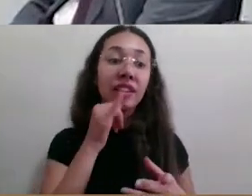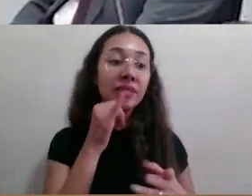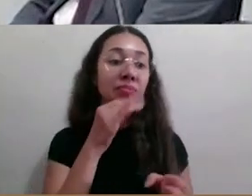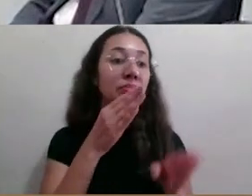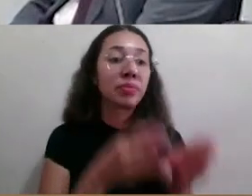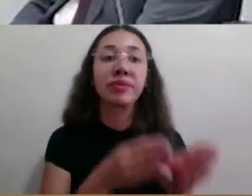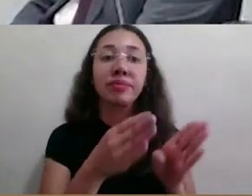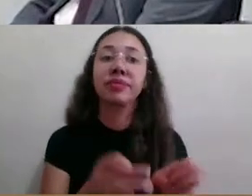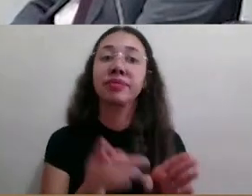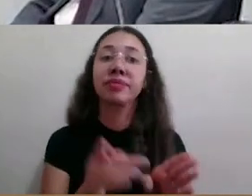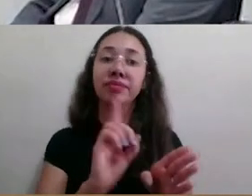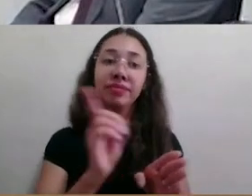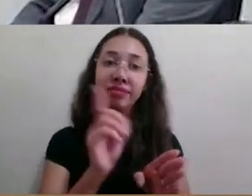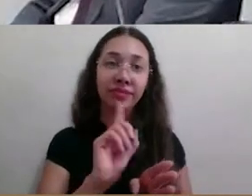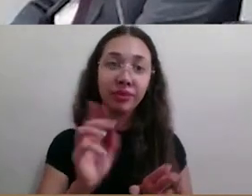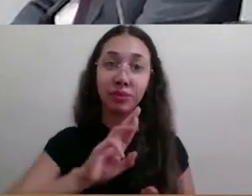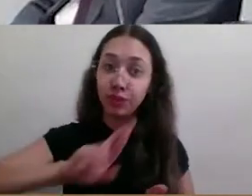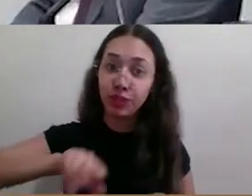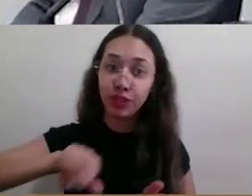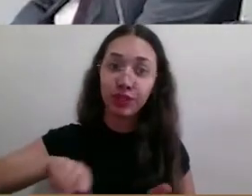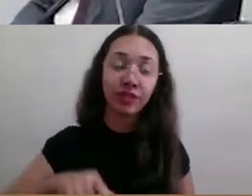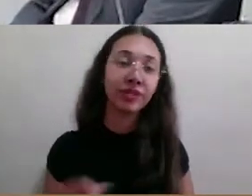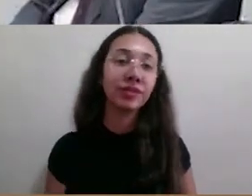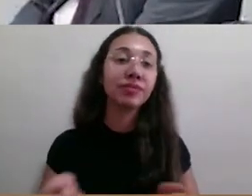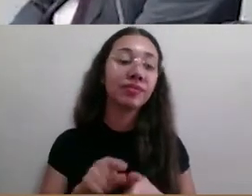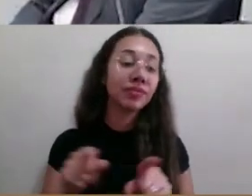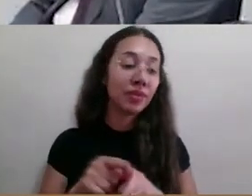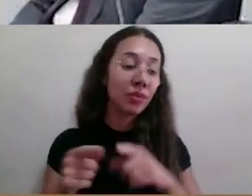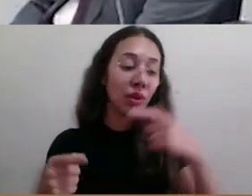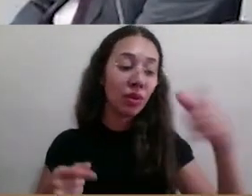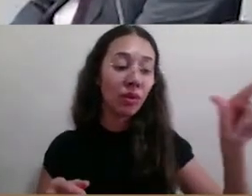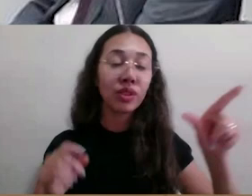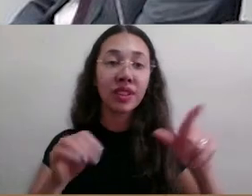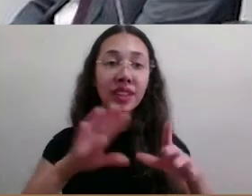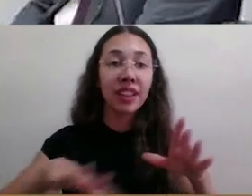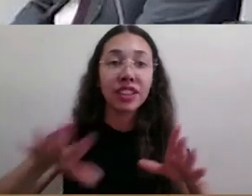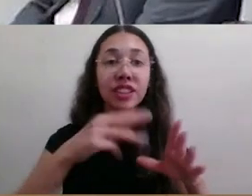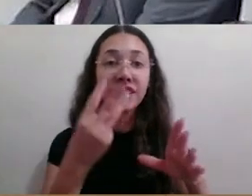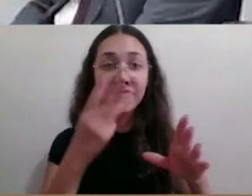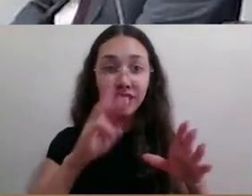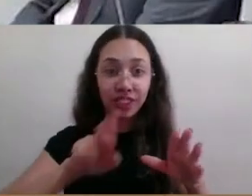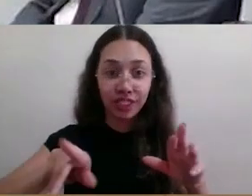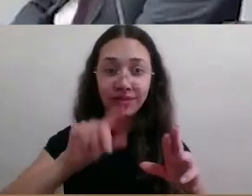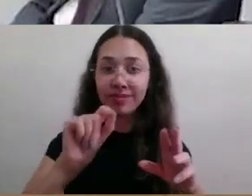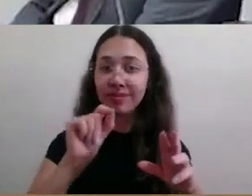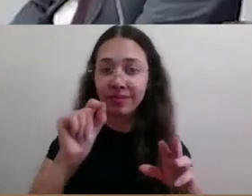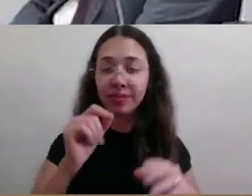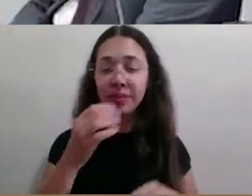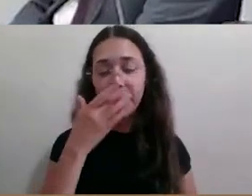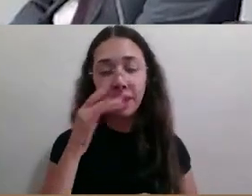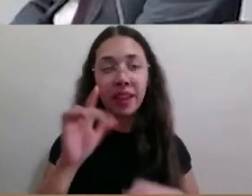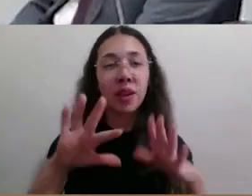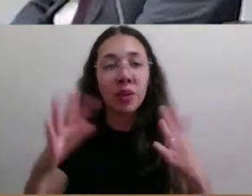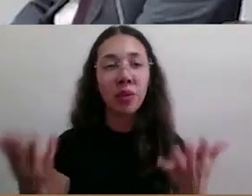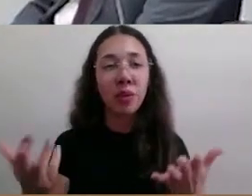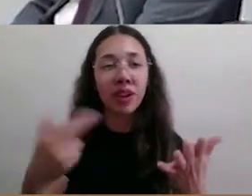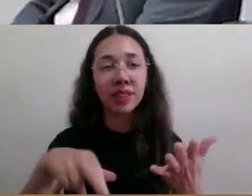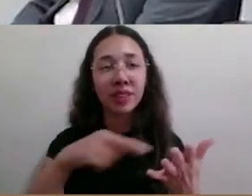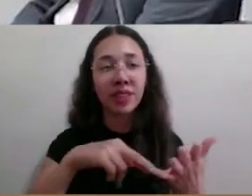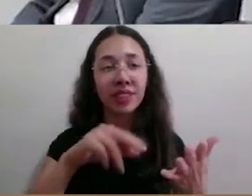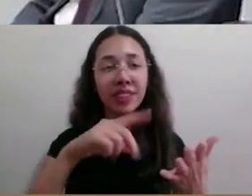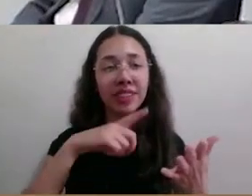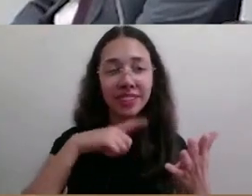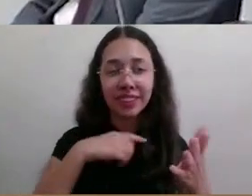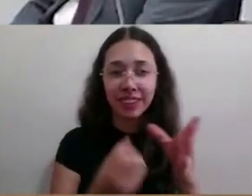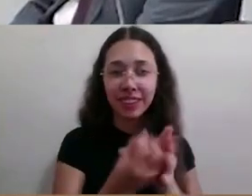Não adiantava. Né? E outra coisa que a terceira região inovou, que a gente, quando fez o GEF, quando instalou o GEF,